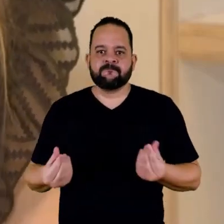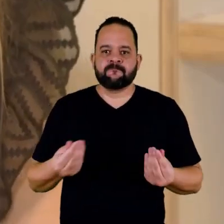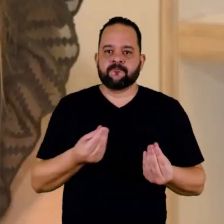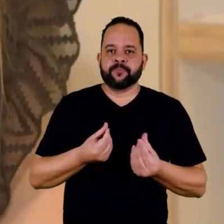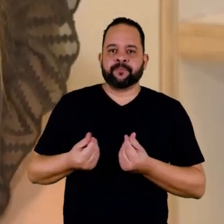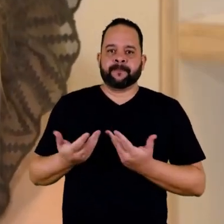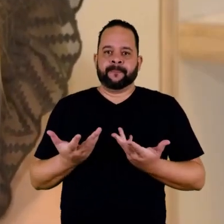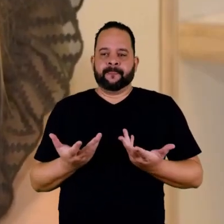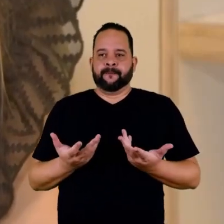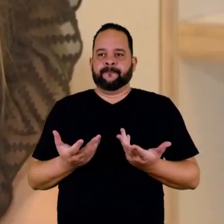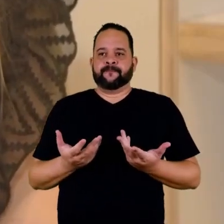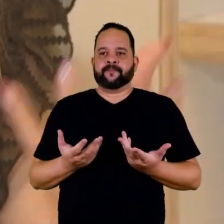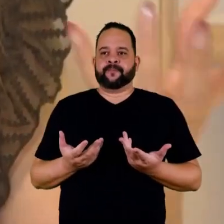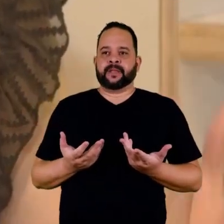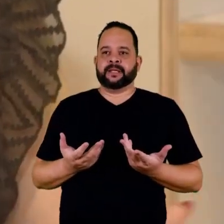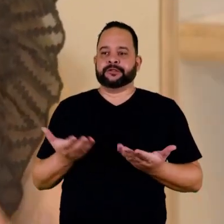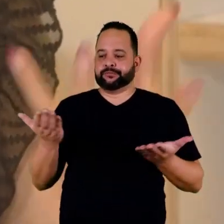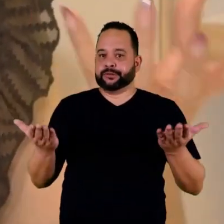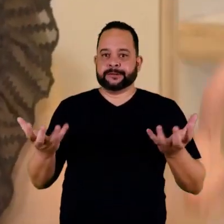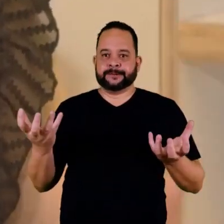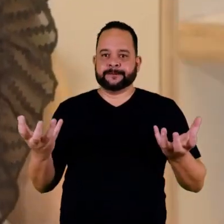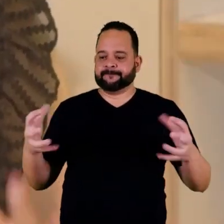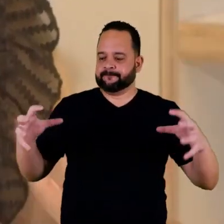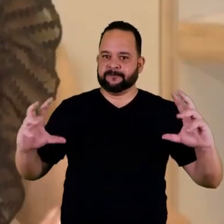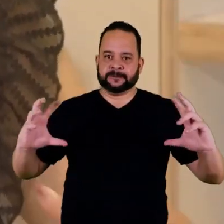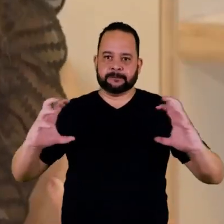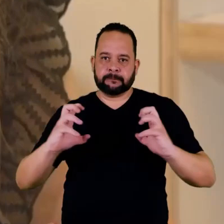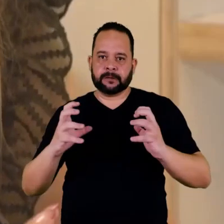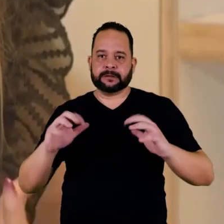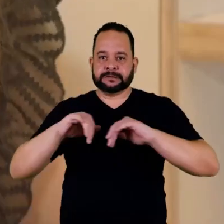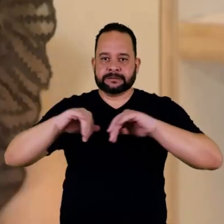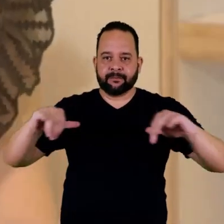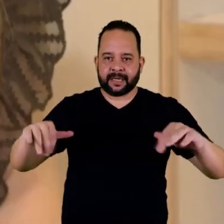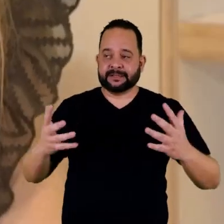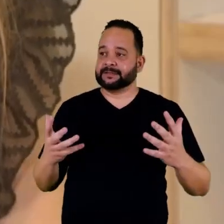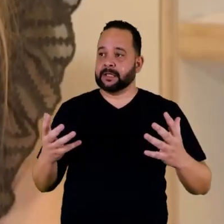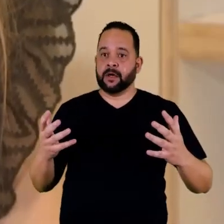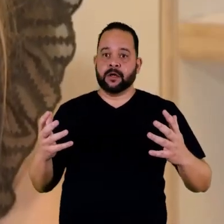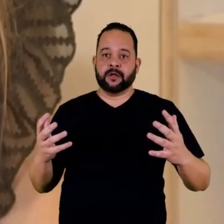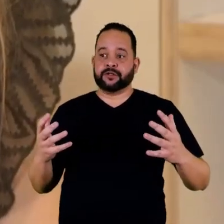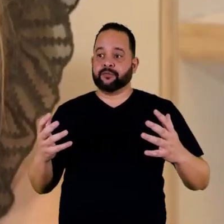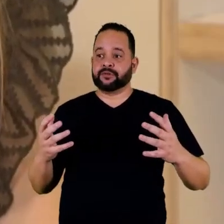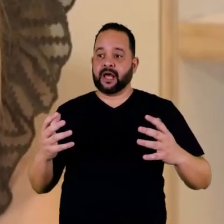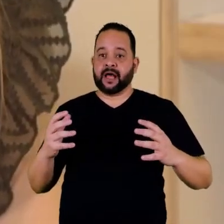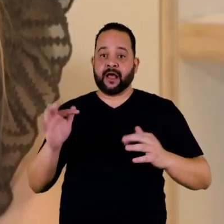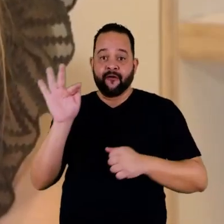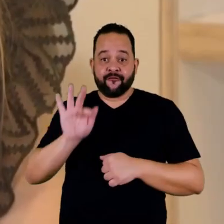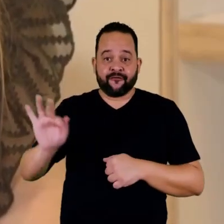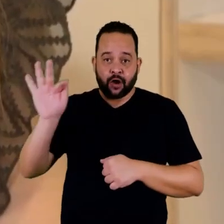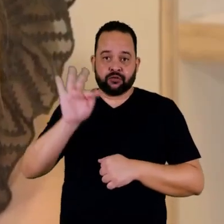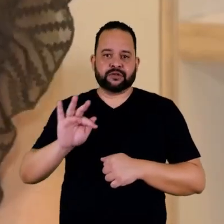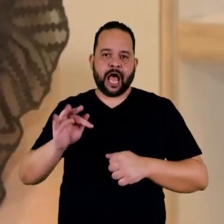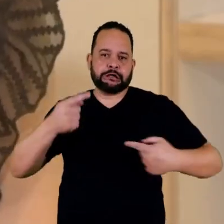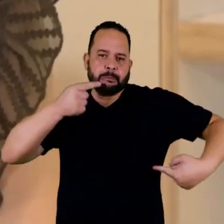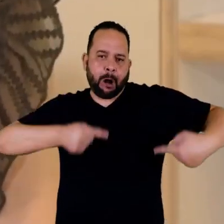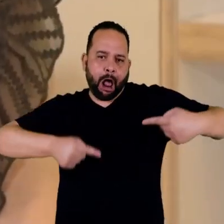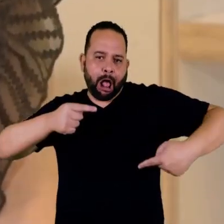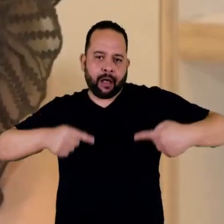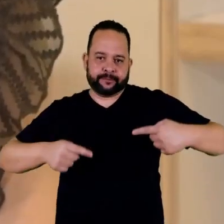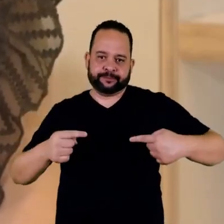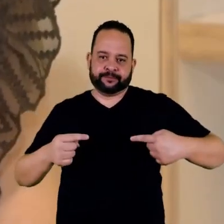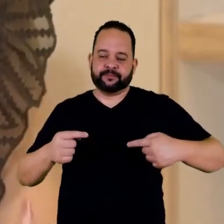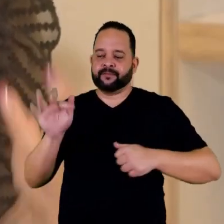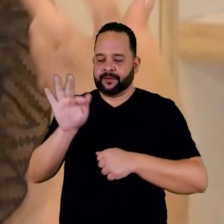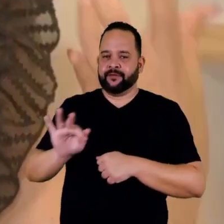aguçado e essas duas polarizações elas fervem né na universidade eh a a PUC